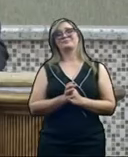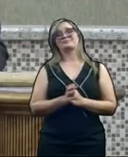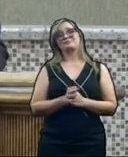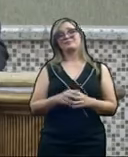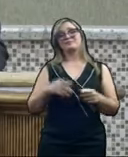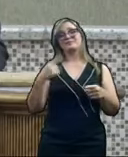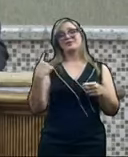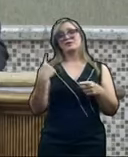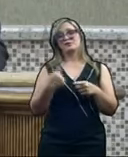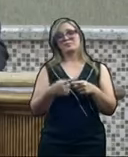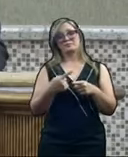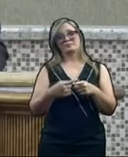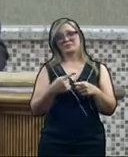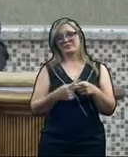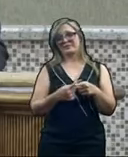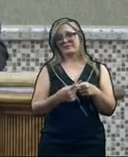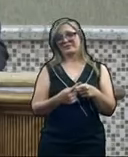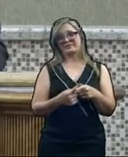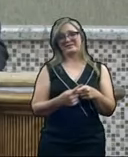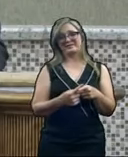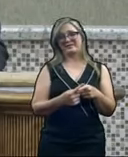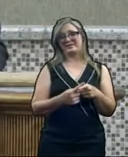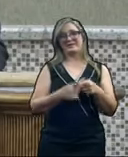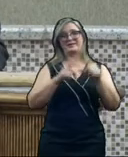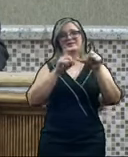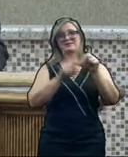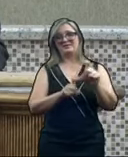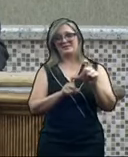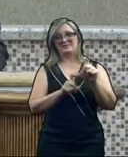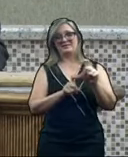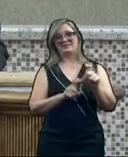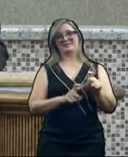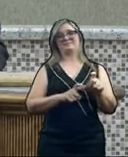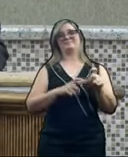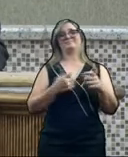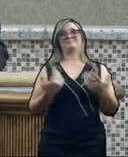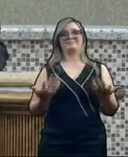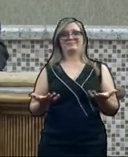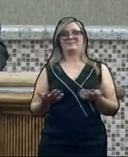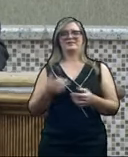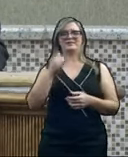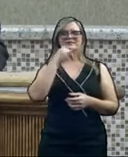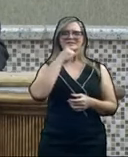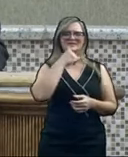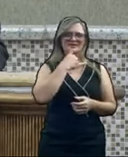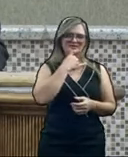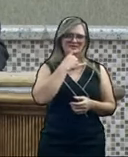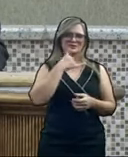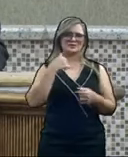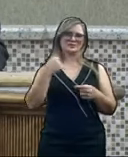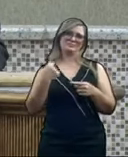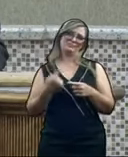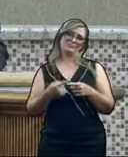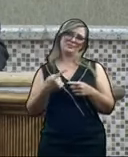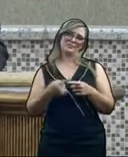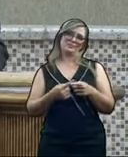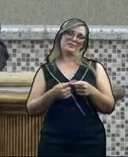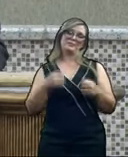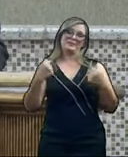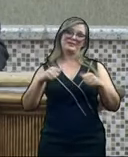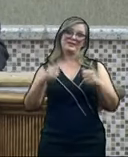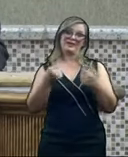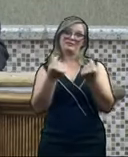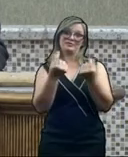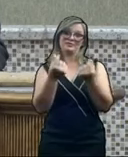sexta-feira à noite que aí o banco estava fechado não tinha mais ninguém para pagar e a minha tristeza na segunda Reginaldo que tinha conta para pagar e não tenho